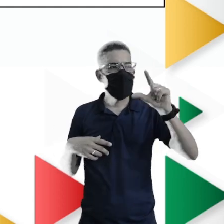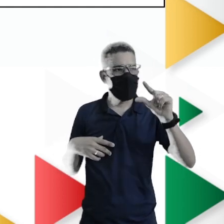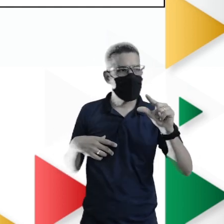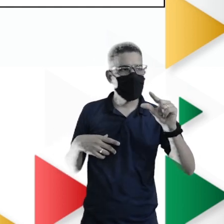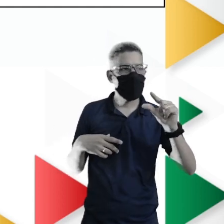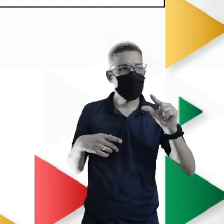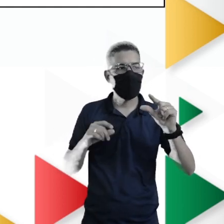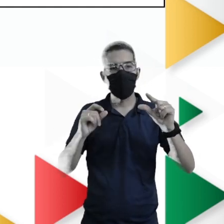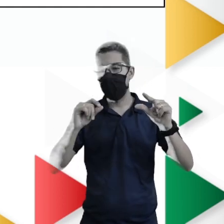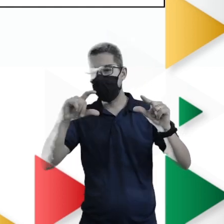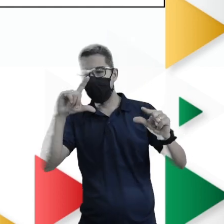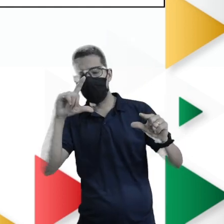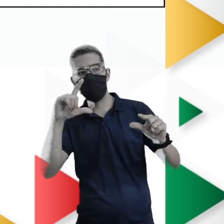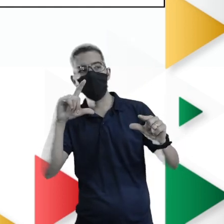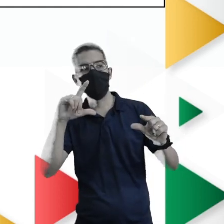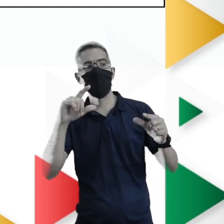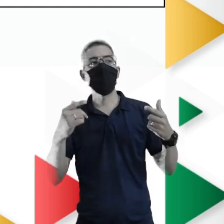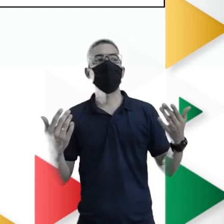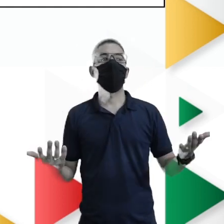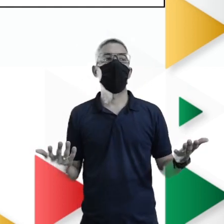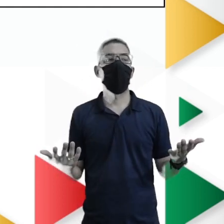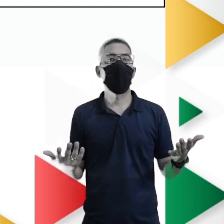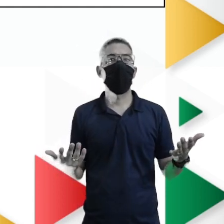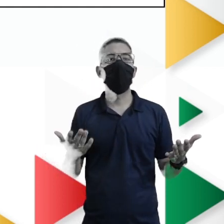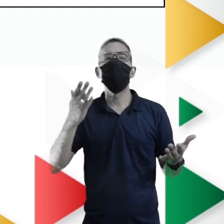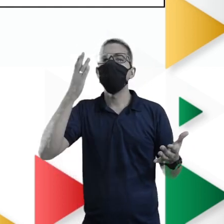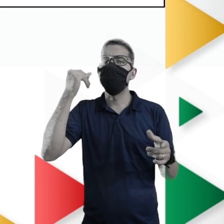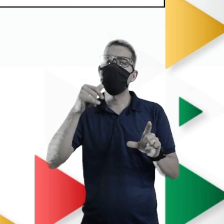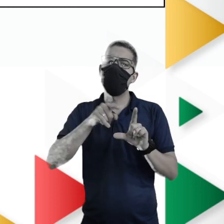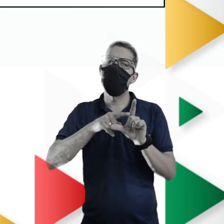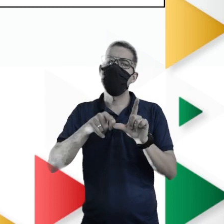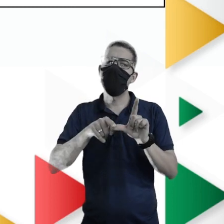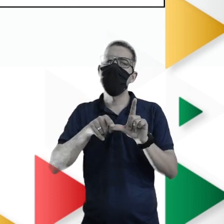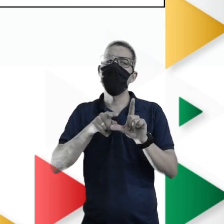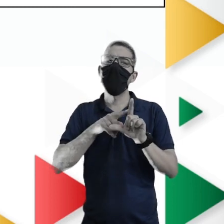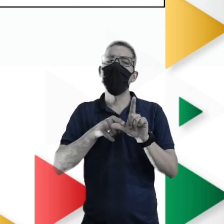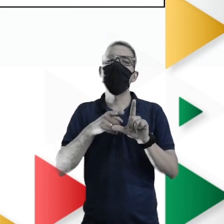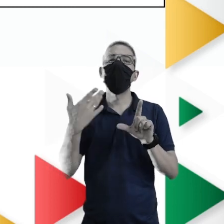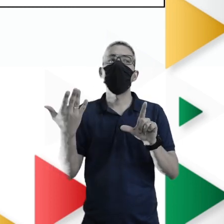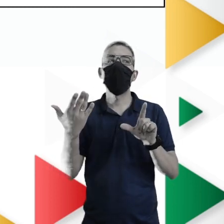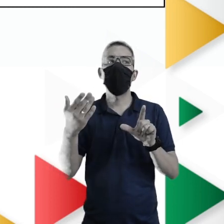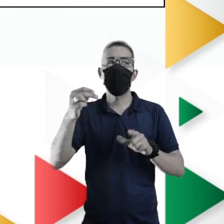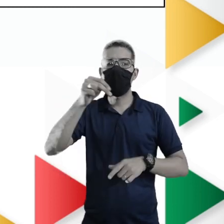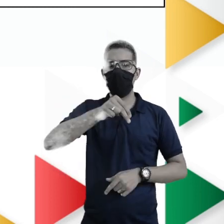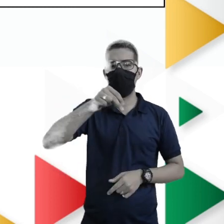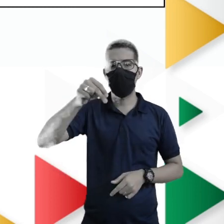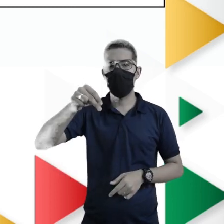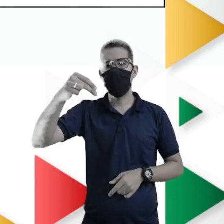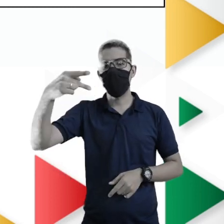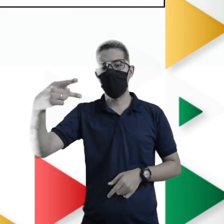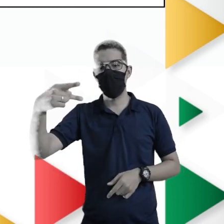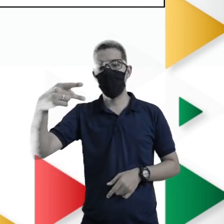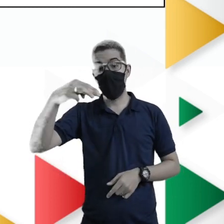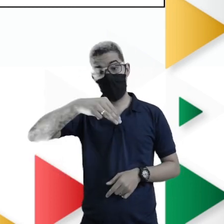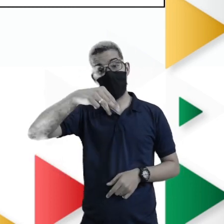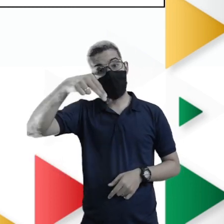Ângulo e abertura. Ângulo. Então, eu posso dizer claramente que o maior ângulo é o ângulo MNP, tá bom? Isso é que